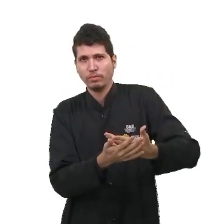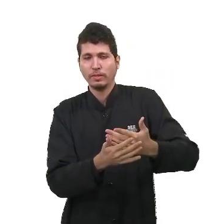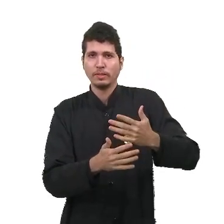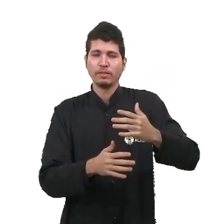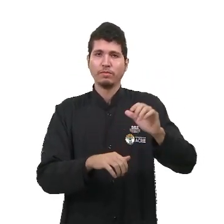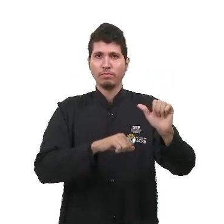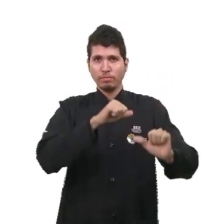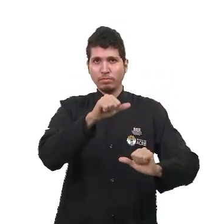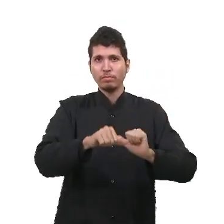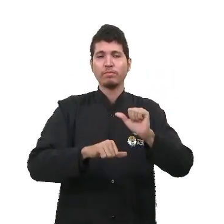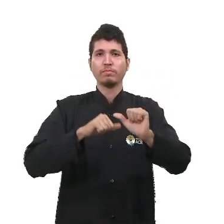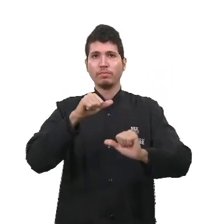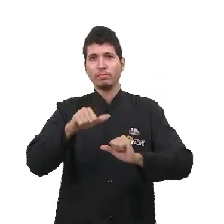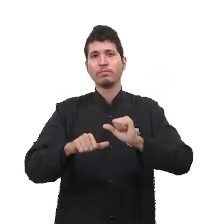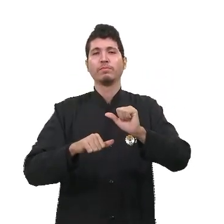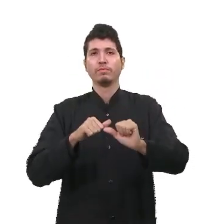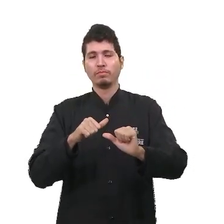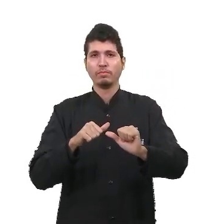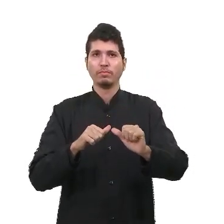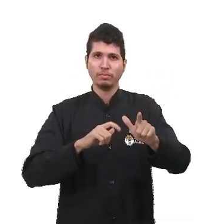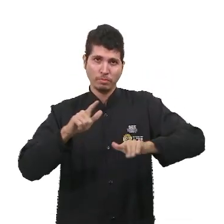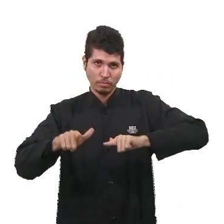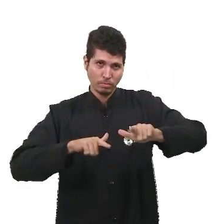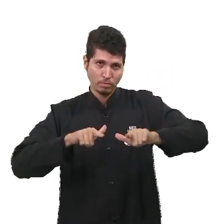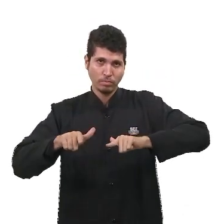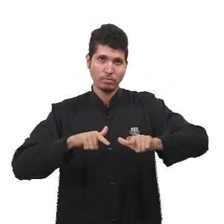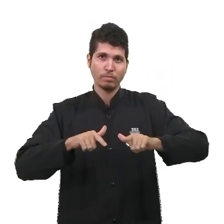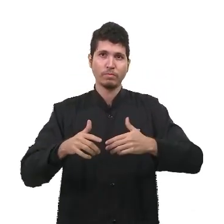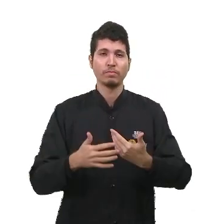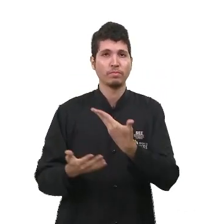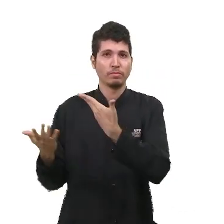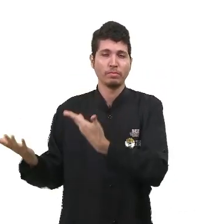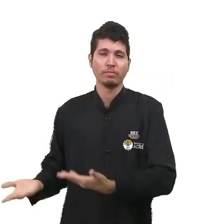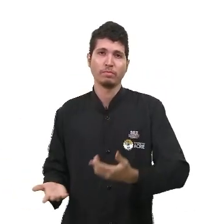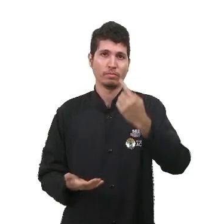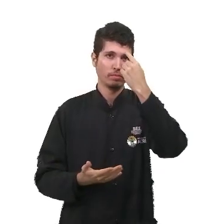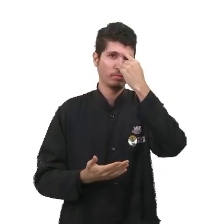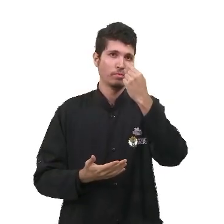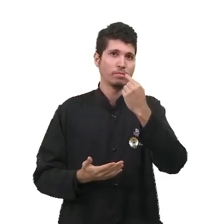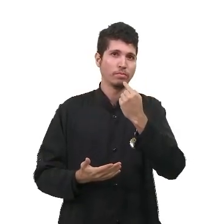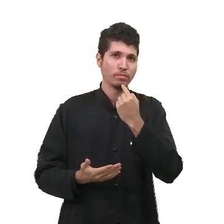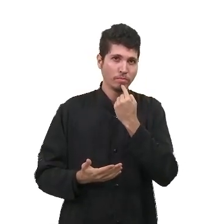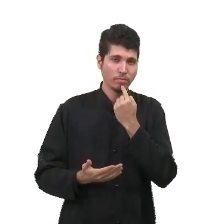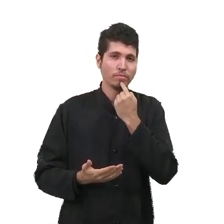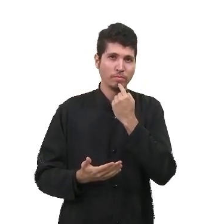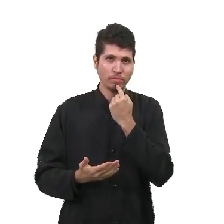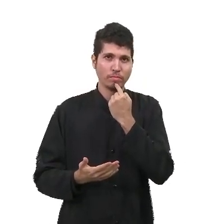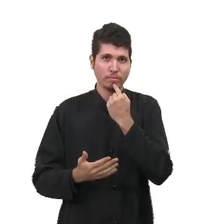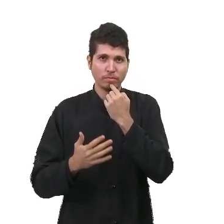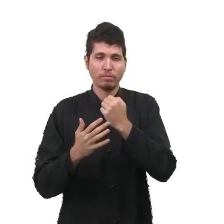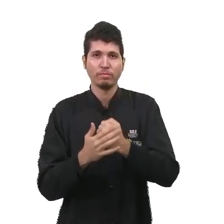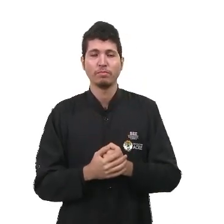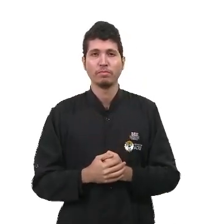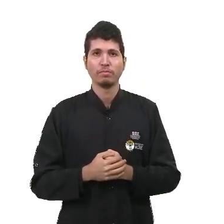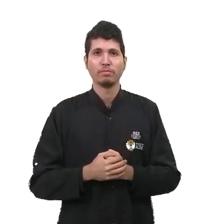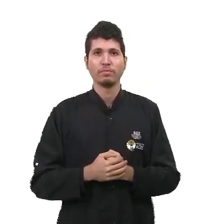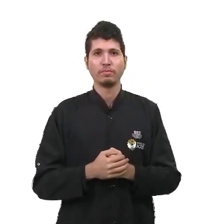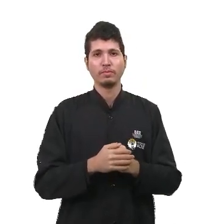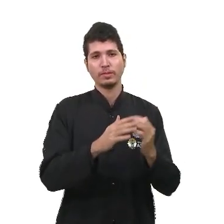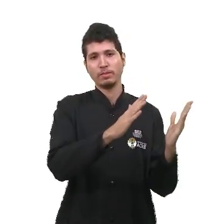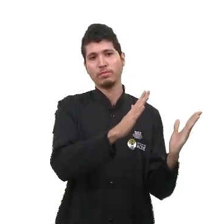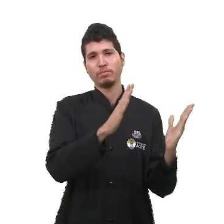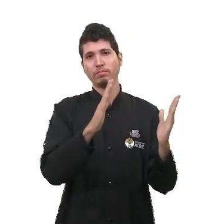do trabalho ao longo do tempo. Essa imagem, ela já fala muita coisa sobre a nossa aula, mas nós vamos ver